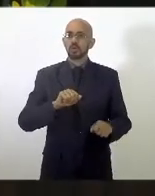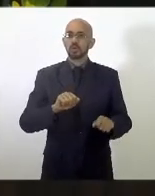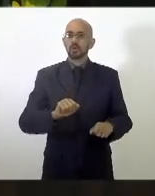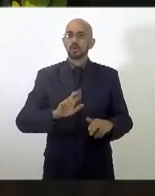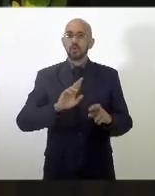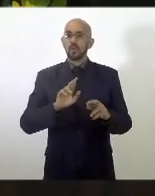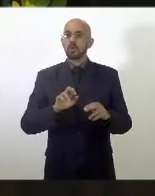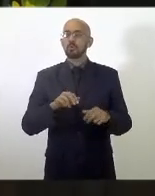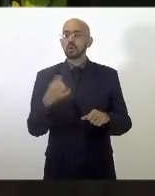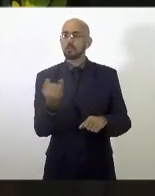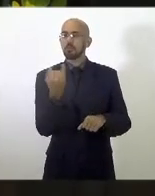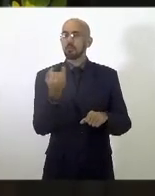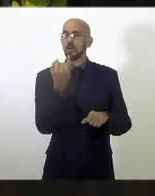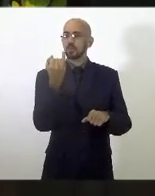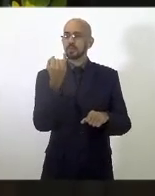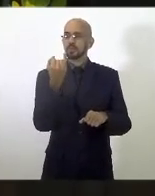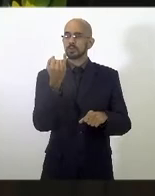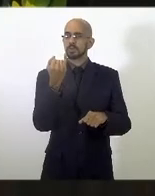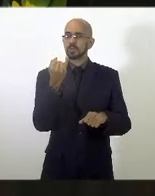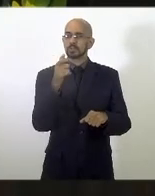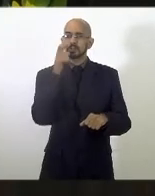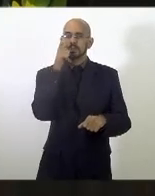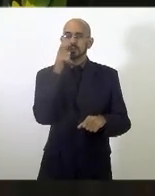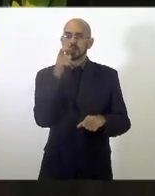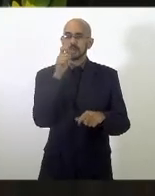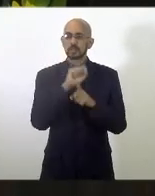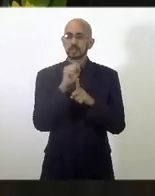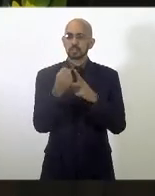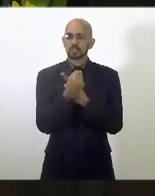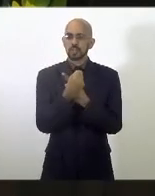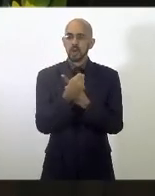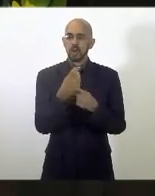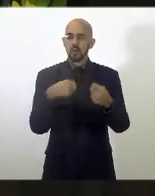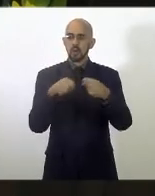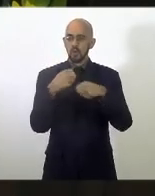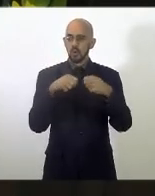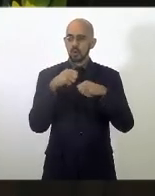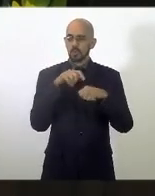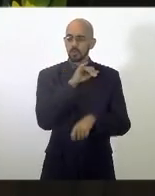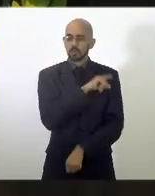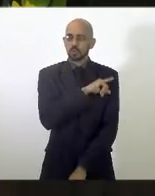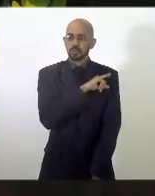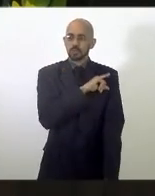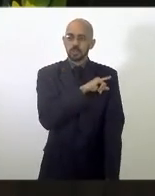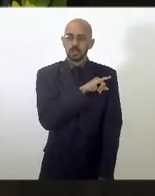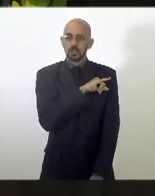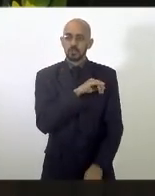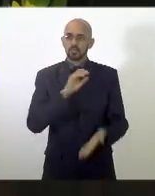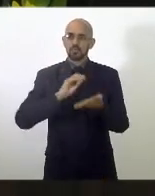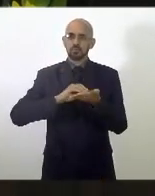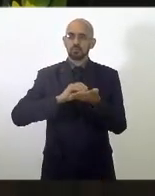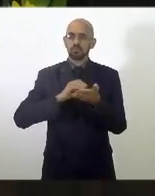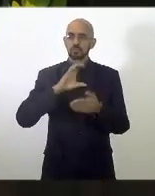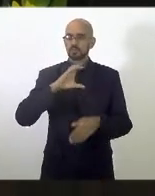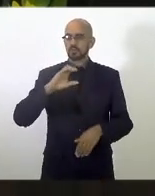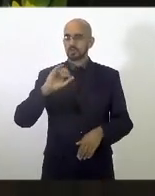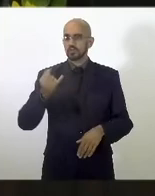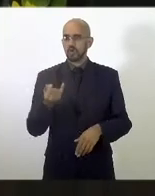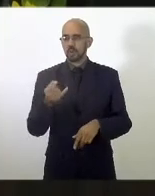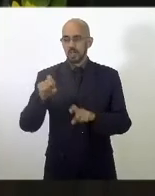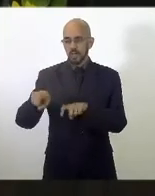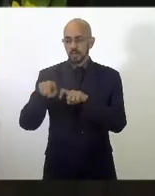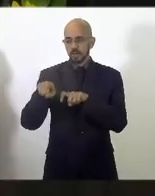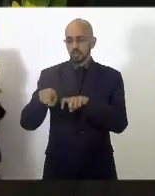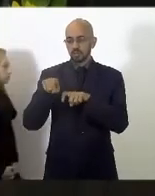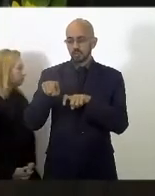de relevante interesse social e econômico do Estado do Rio de Janeiro. Pendendo de pareceres das comissões de Constituição e Justiça, de Agricultura,